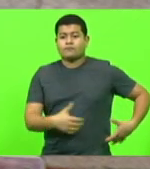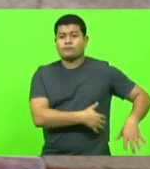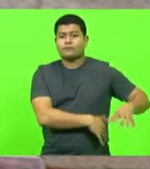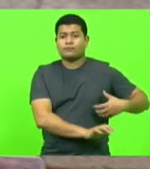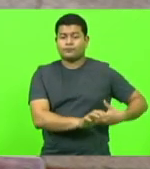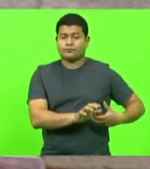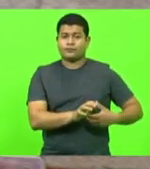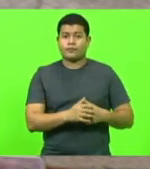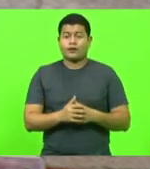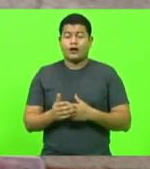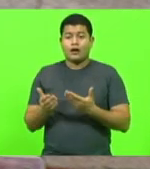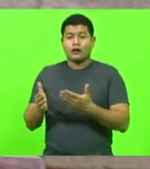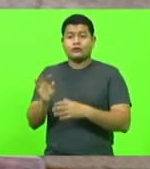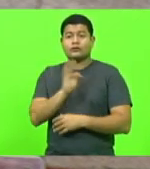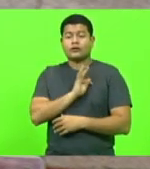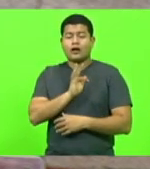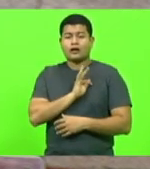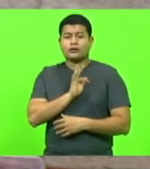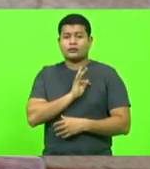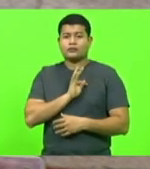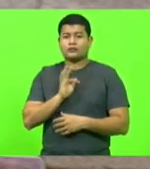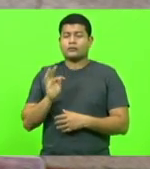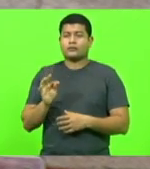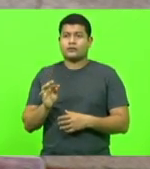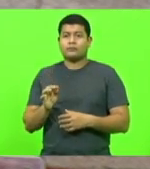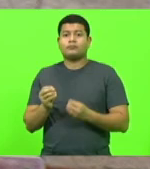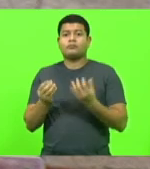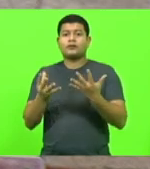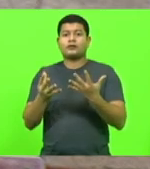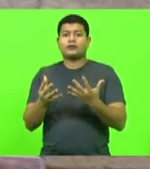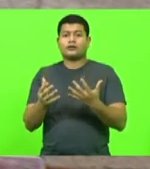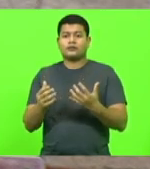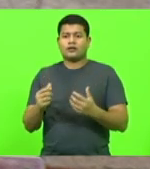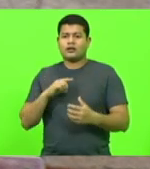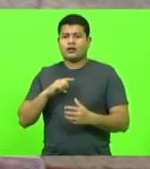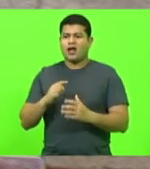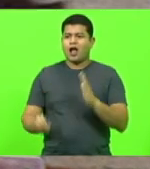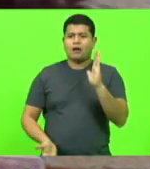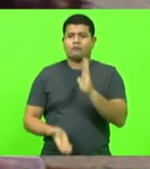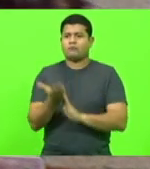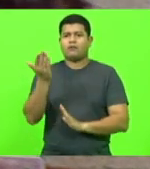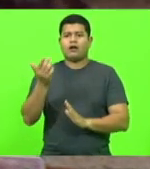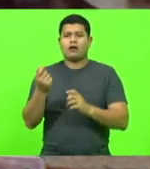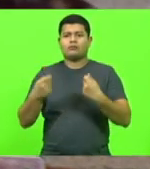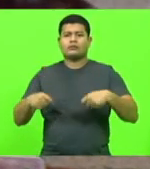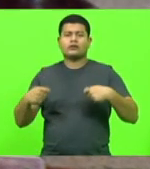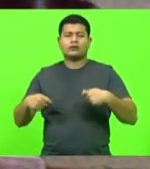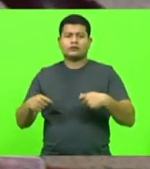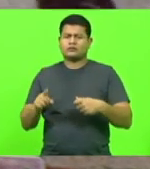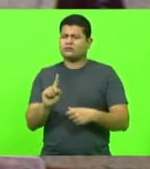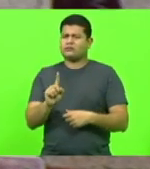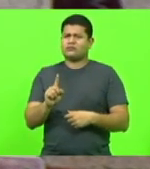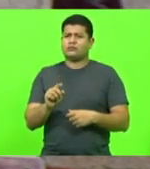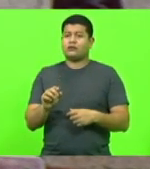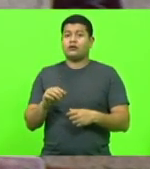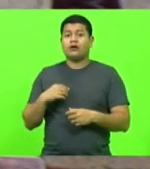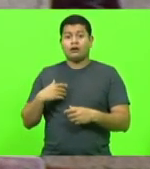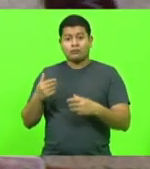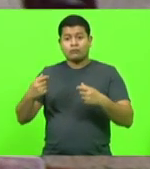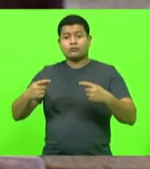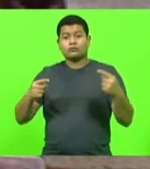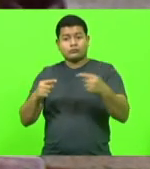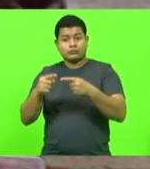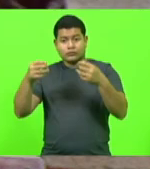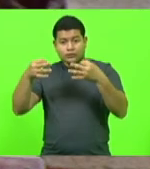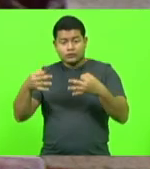que não houvessem exageros, para não se fazer injustiça